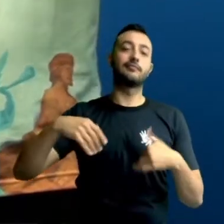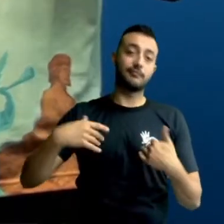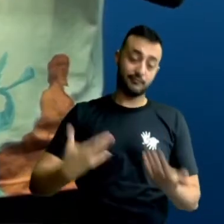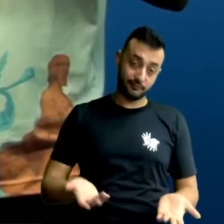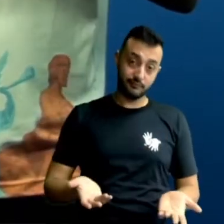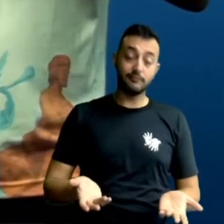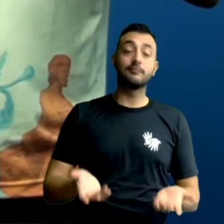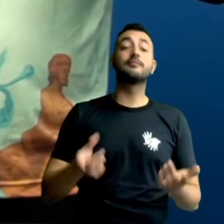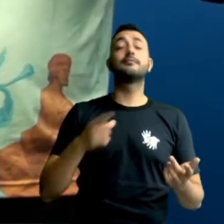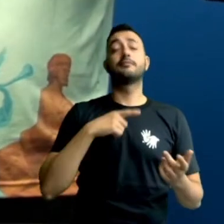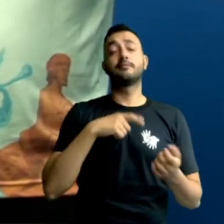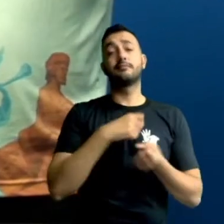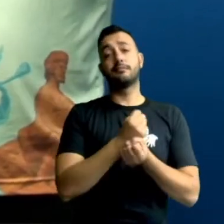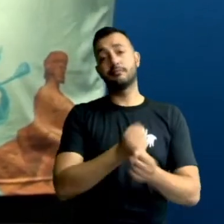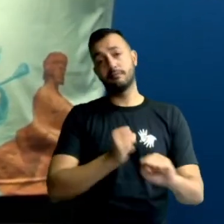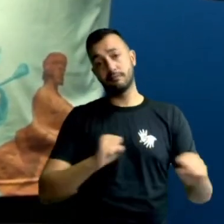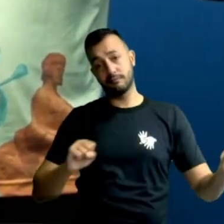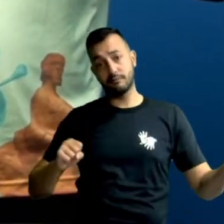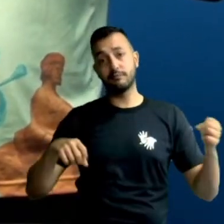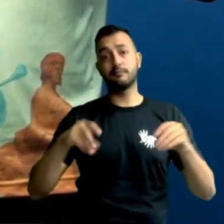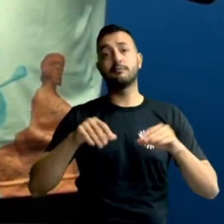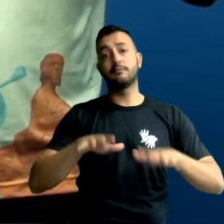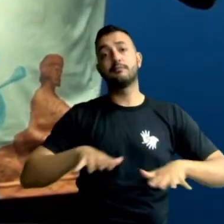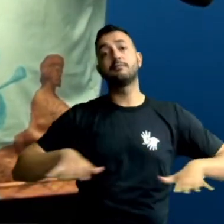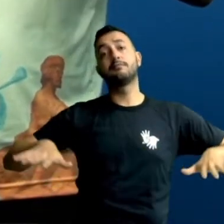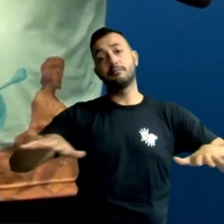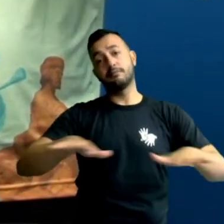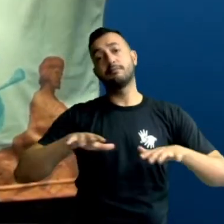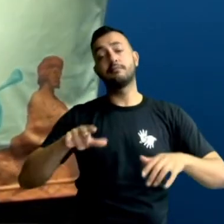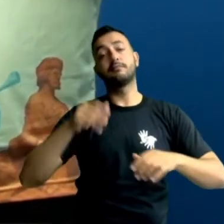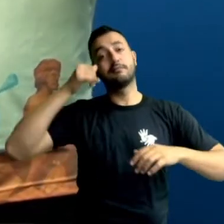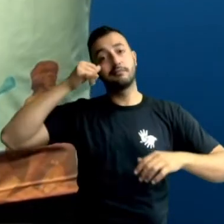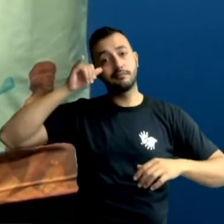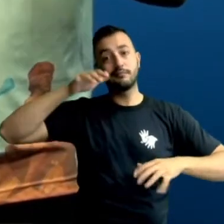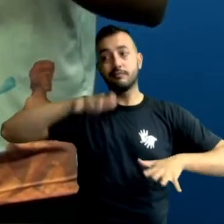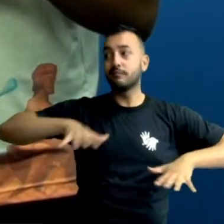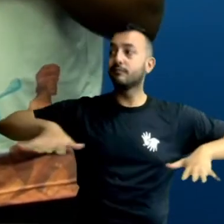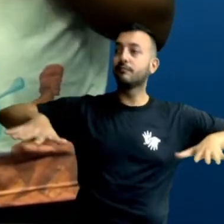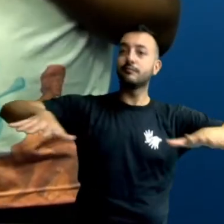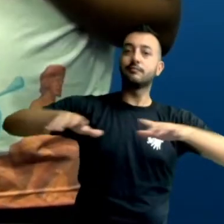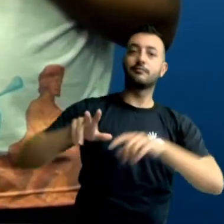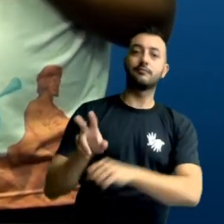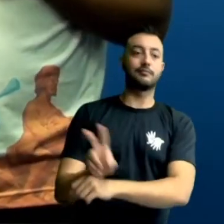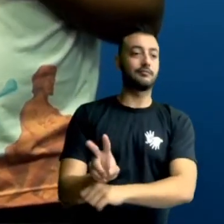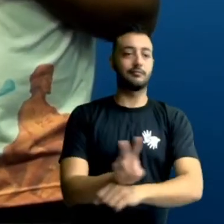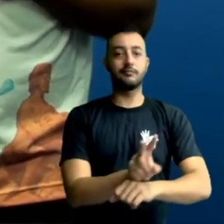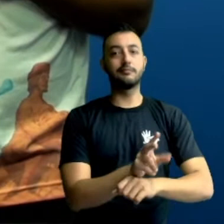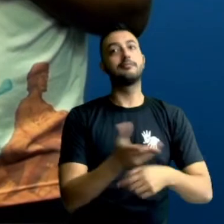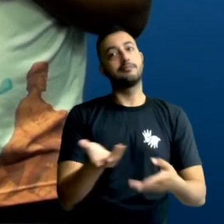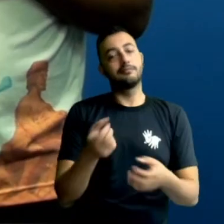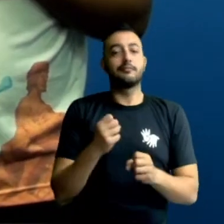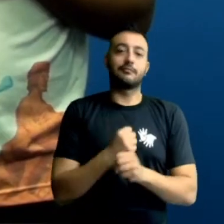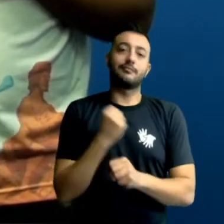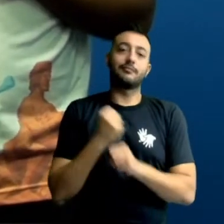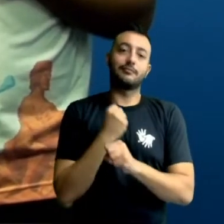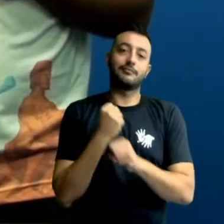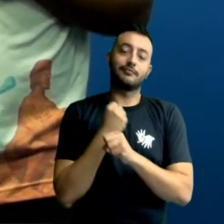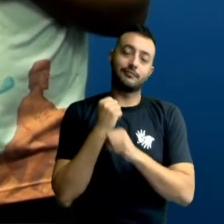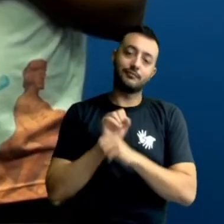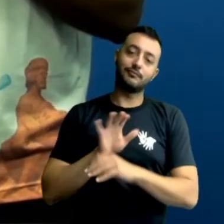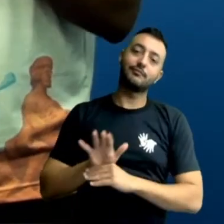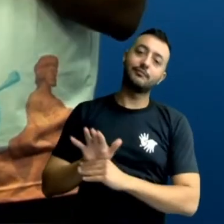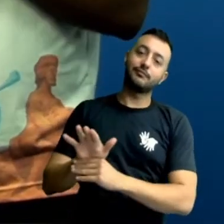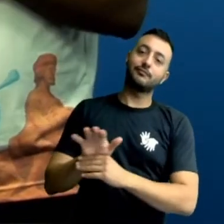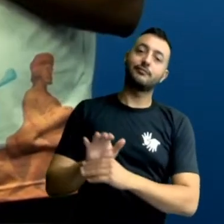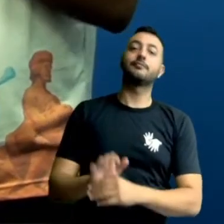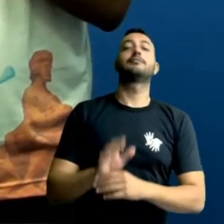grande extensão de terra, né, agropecuária, onde ele criava gado, então ele vai erigir essa capela para Santo